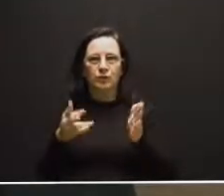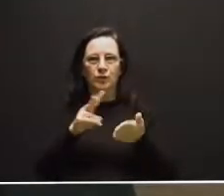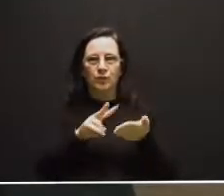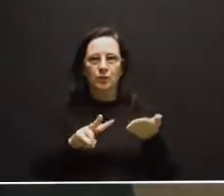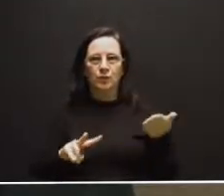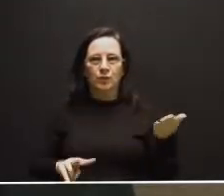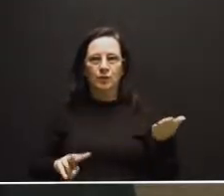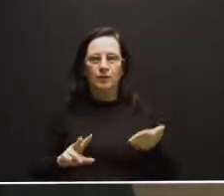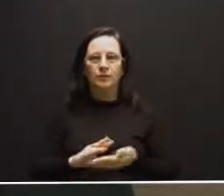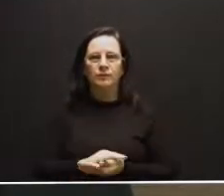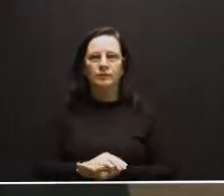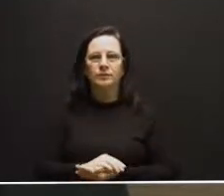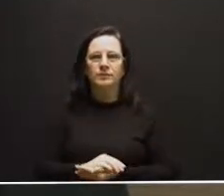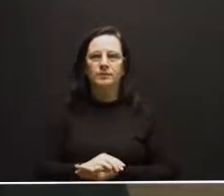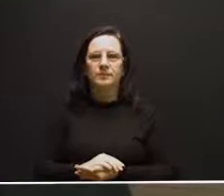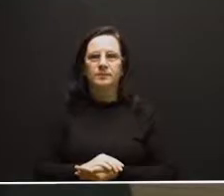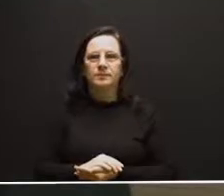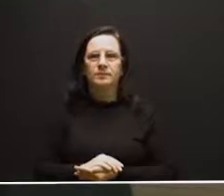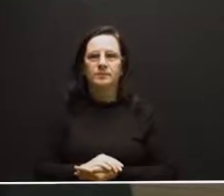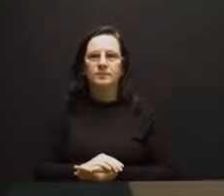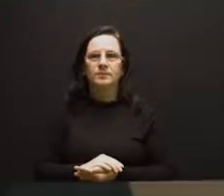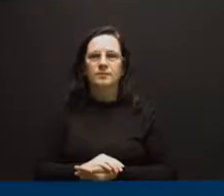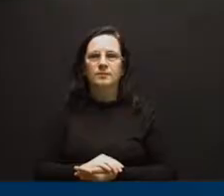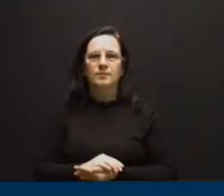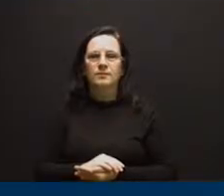na tela da tv legislativa